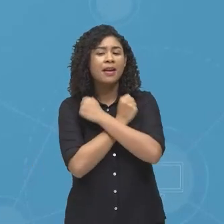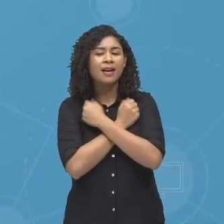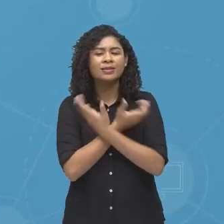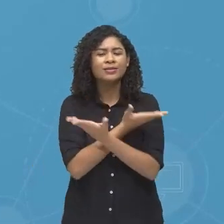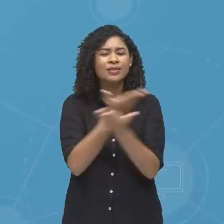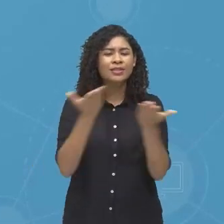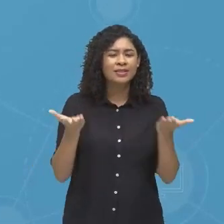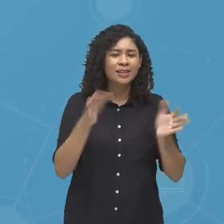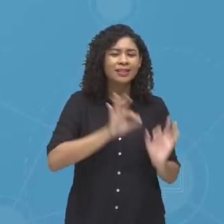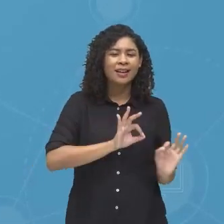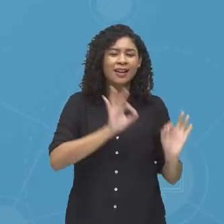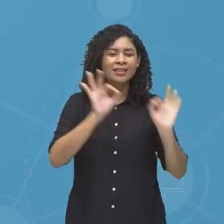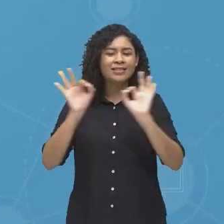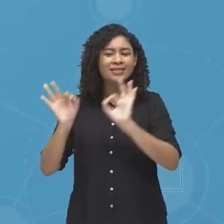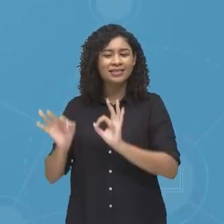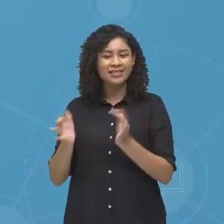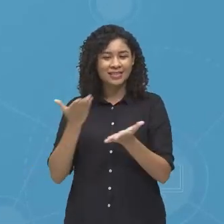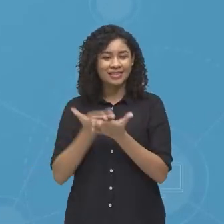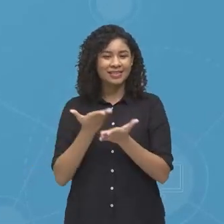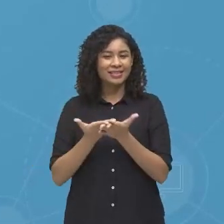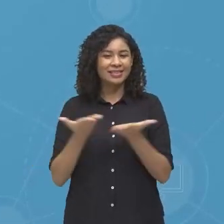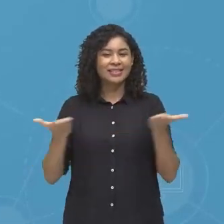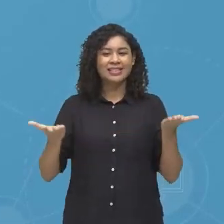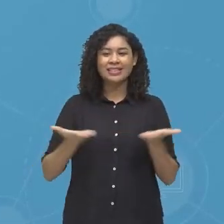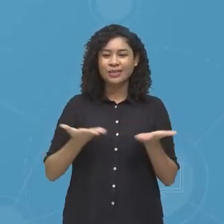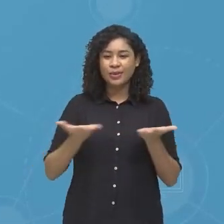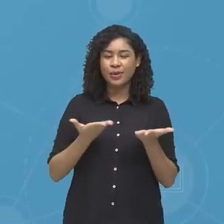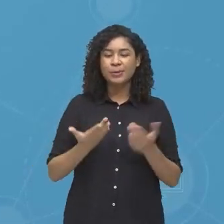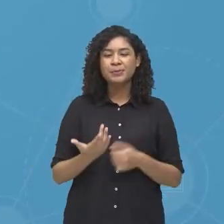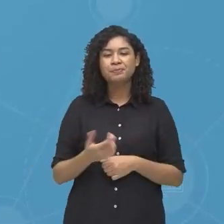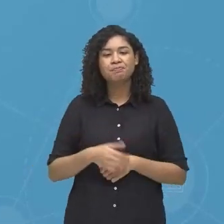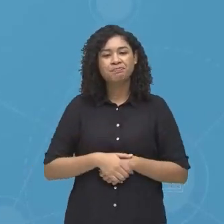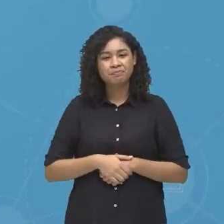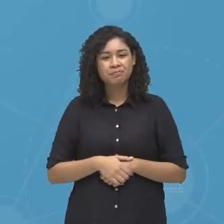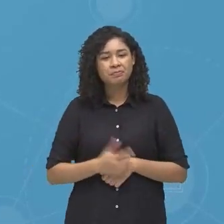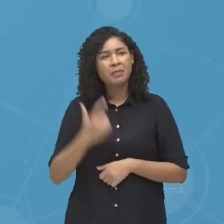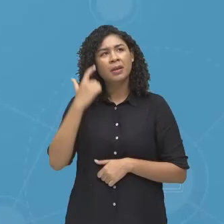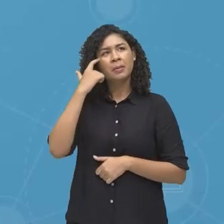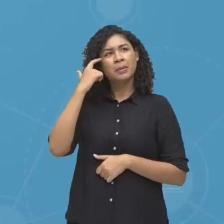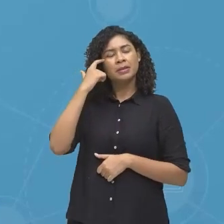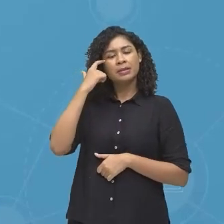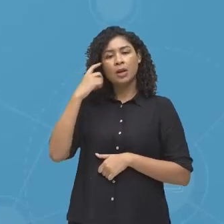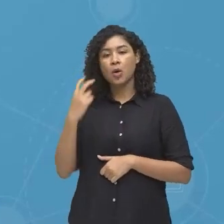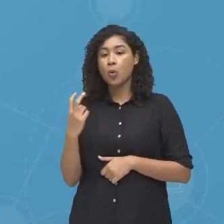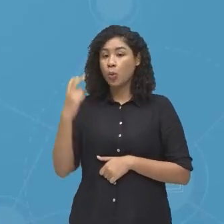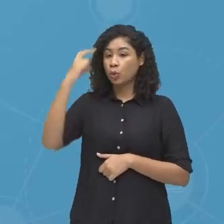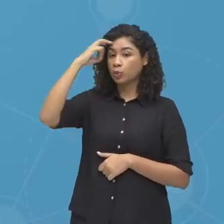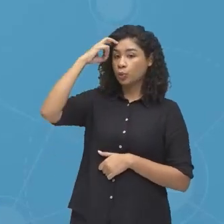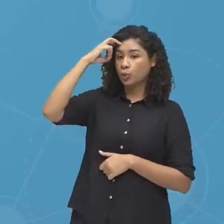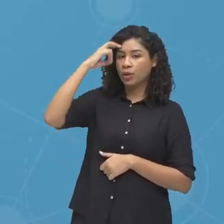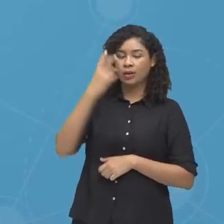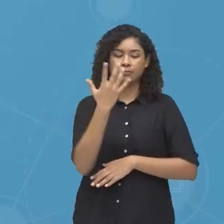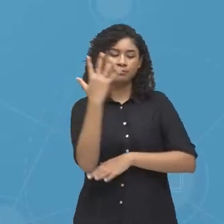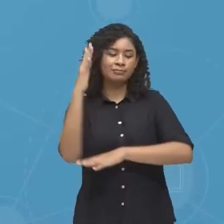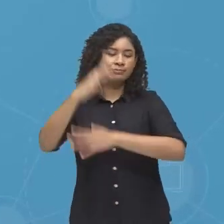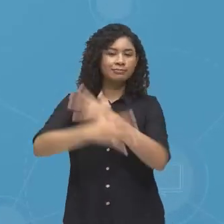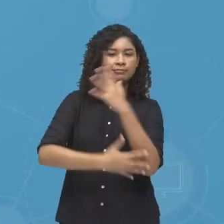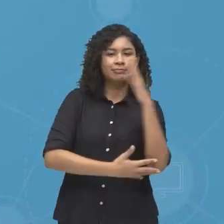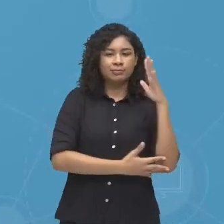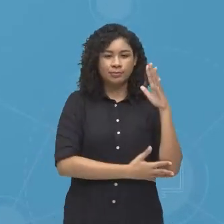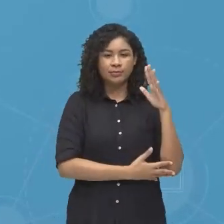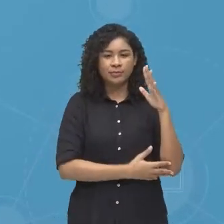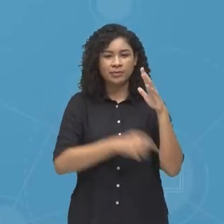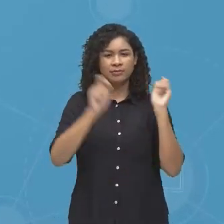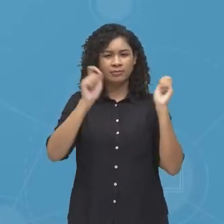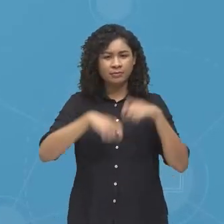todas que nos acompanharam ao longo desta aula, pensando que cultura e natureza são elementos que fazem parte